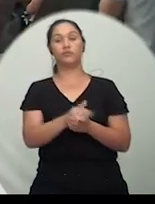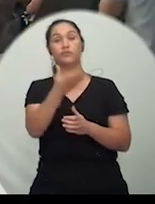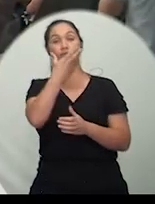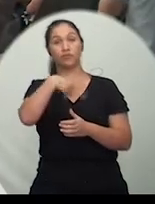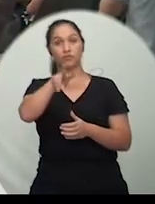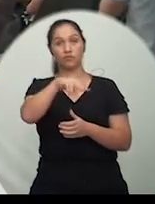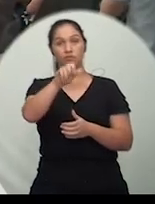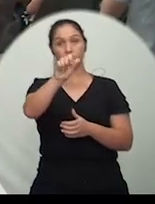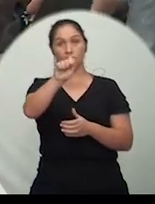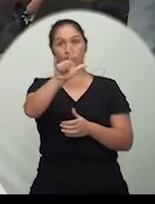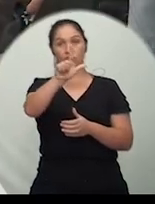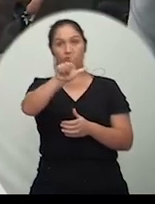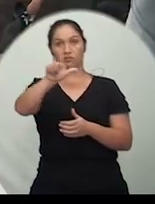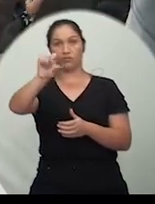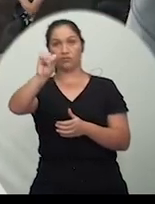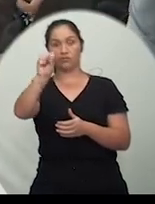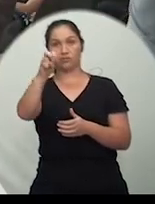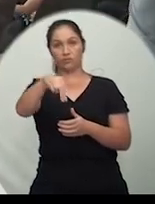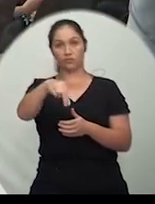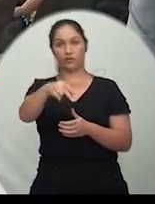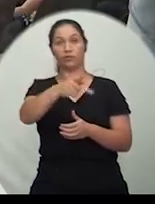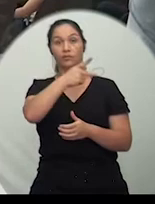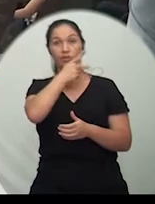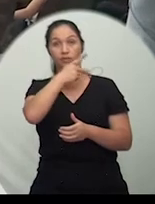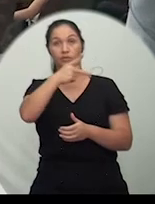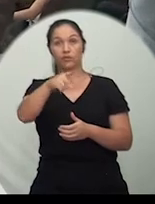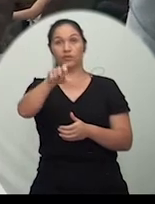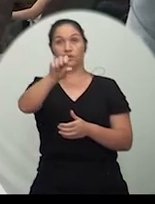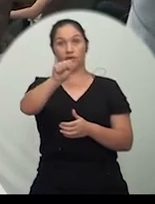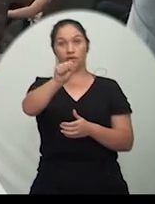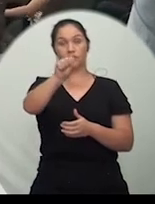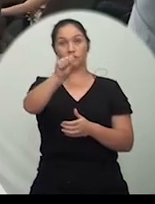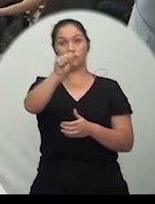Vereador Alisson Pires, PSDB.